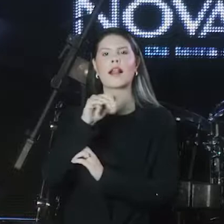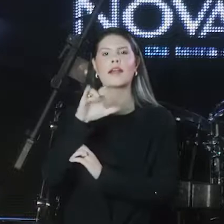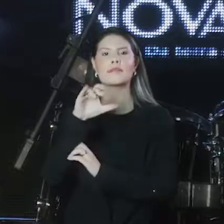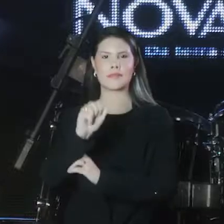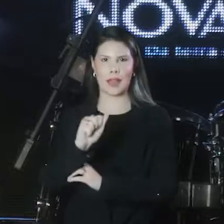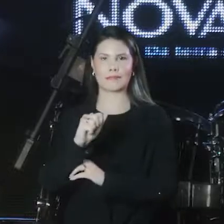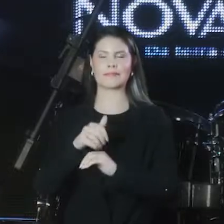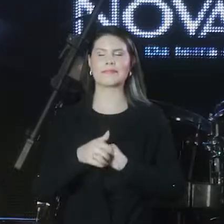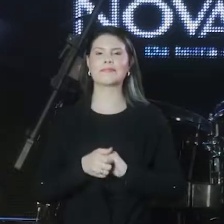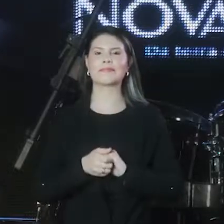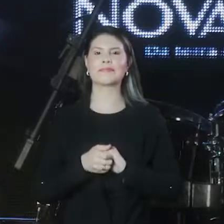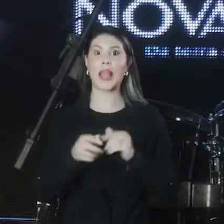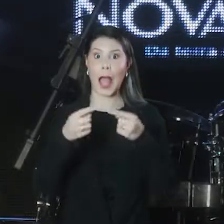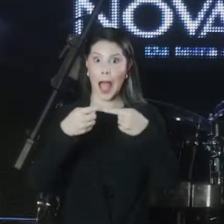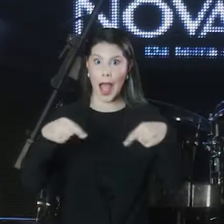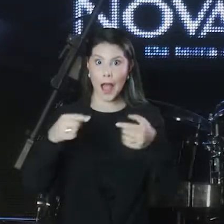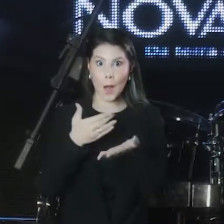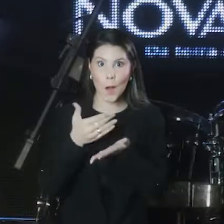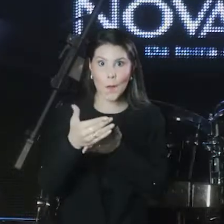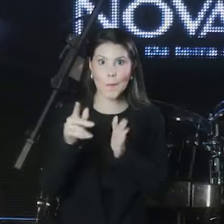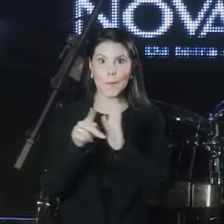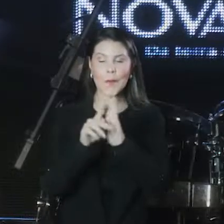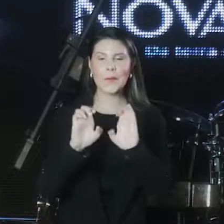E para a abertura deste evento,